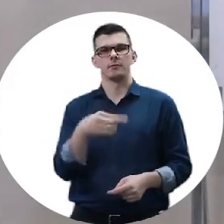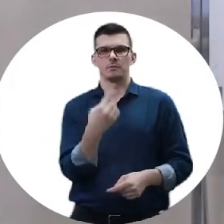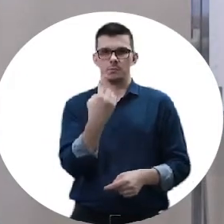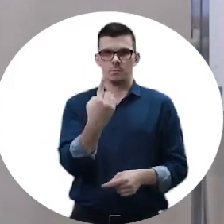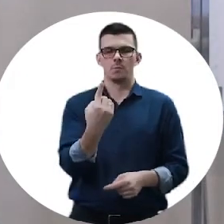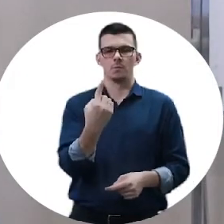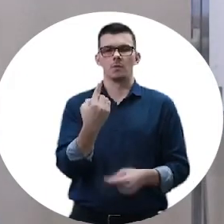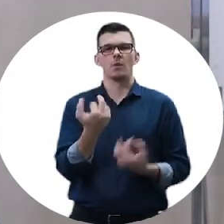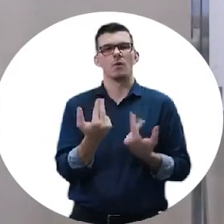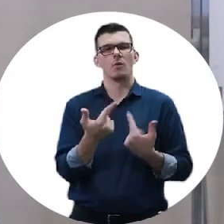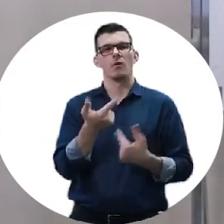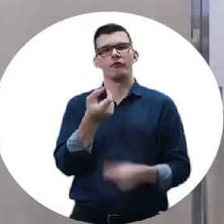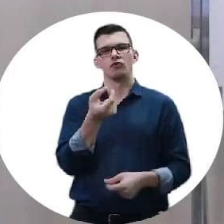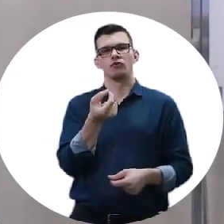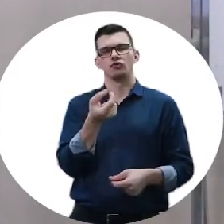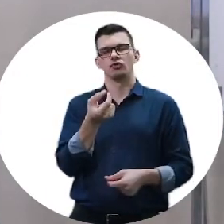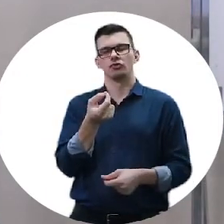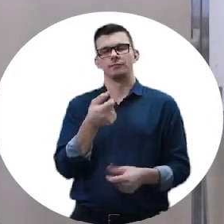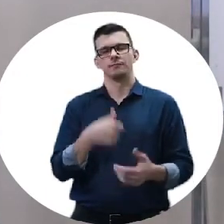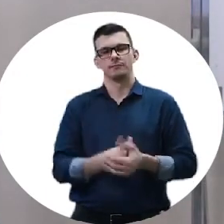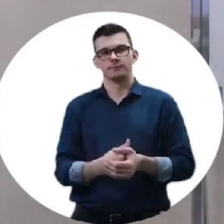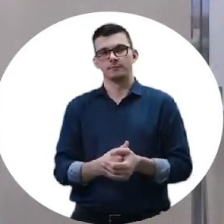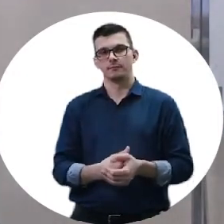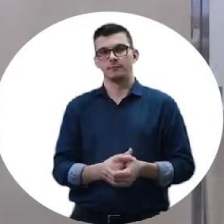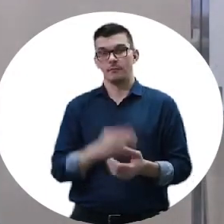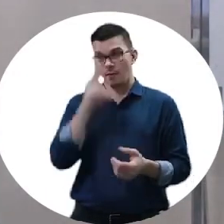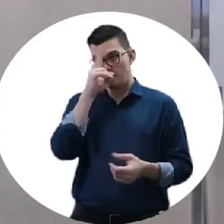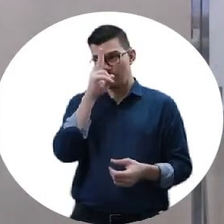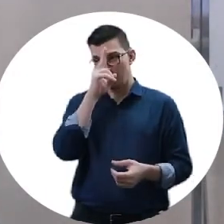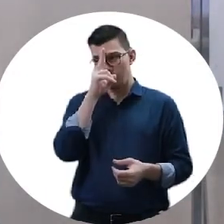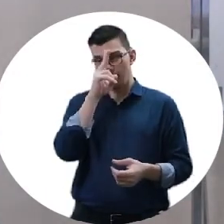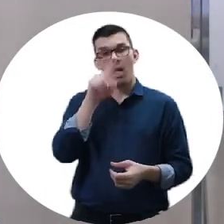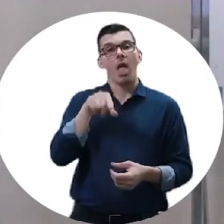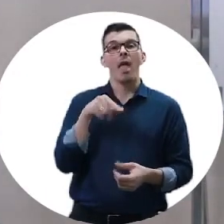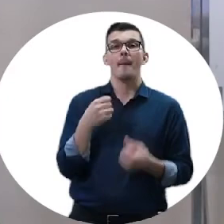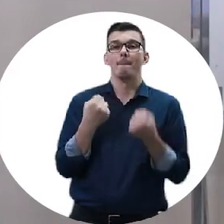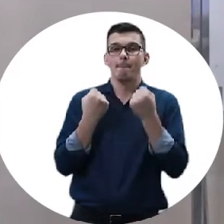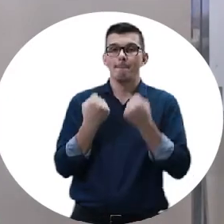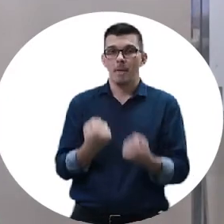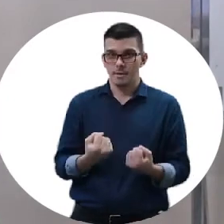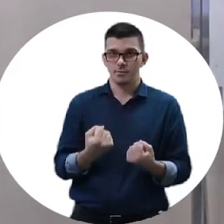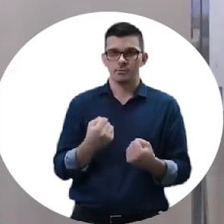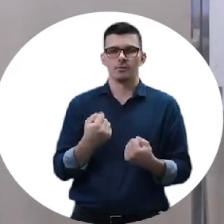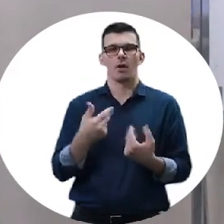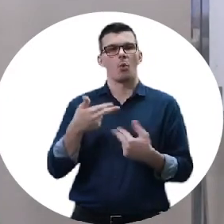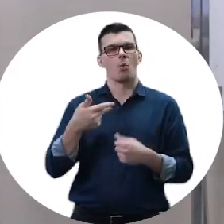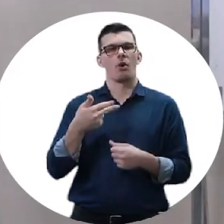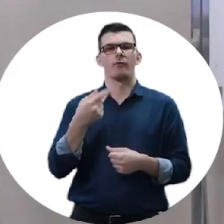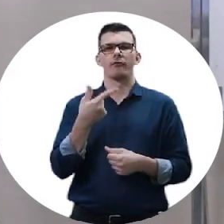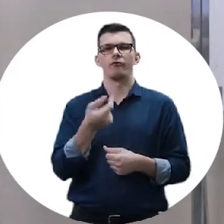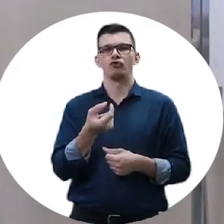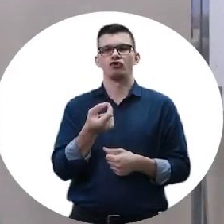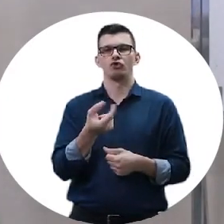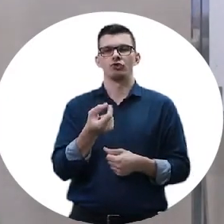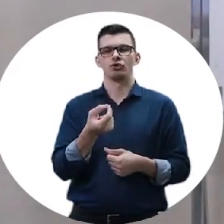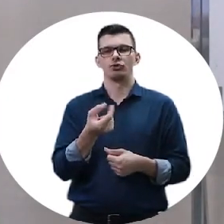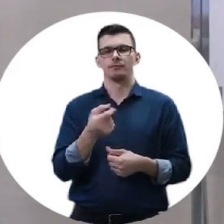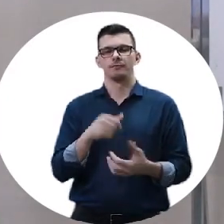0,1 igual a 20. Lembrando que isso aqui é o peso, que vale 20. Então, vai ficar